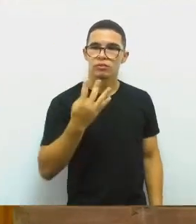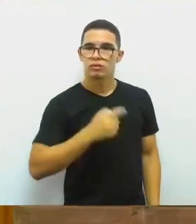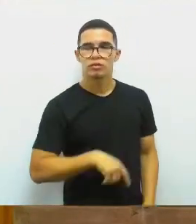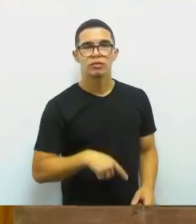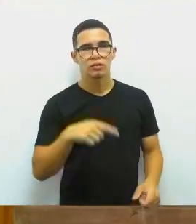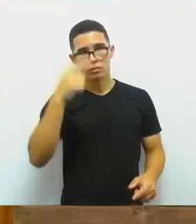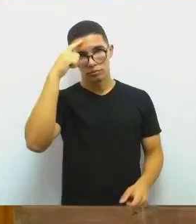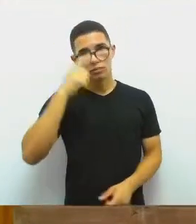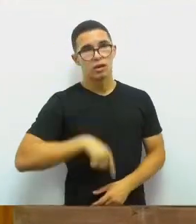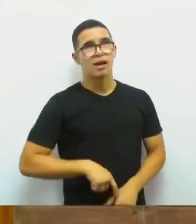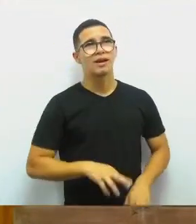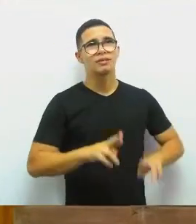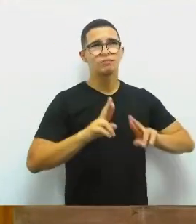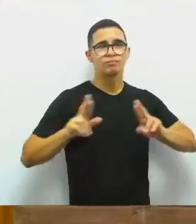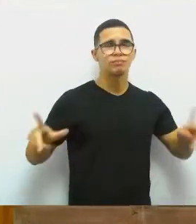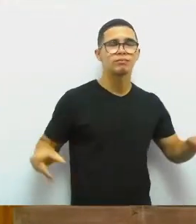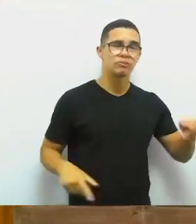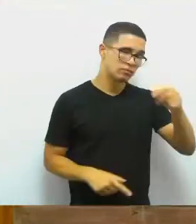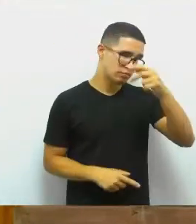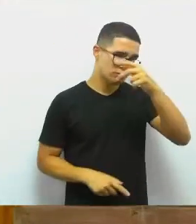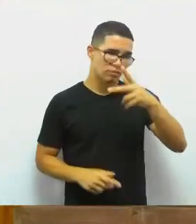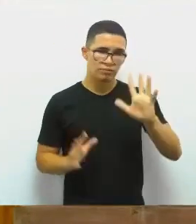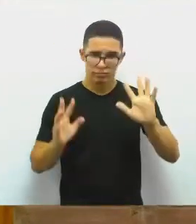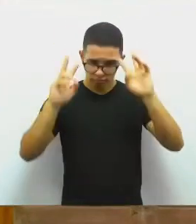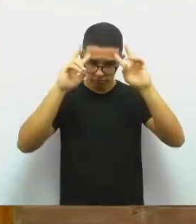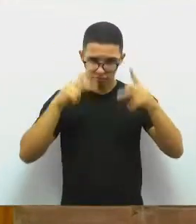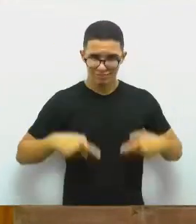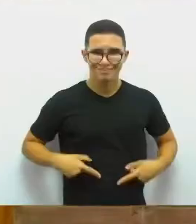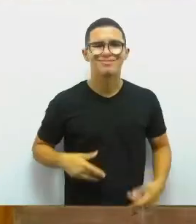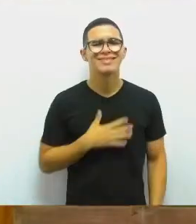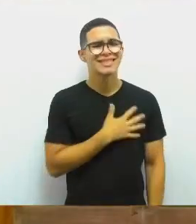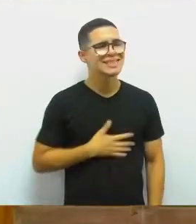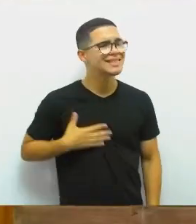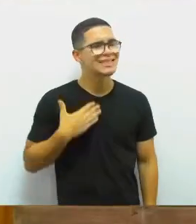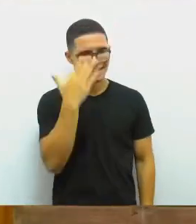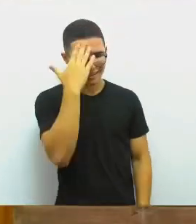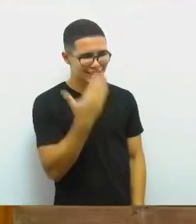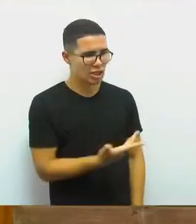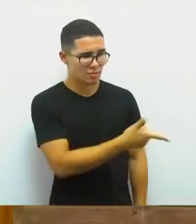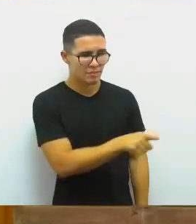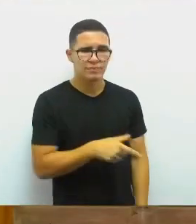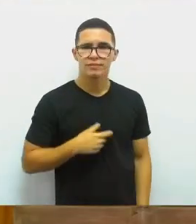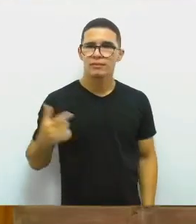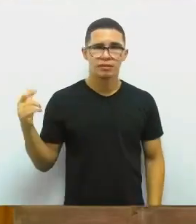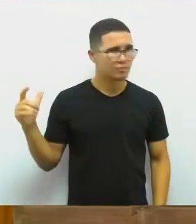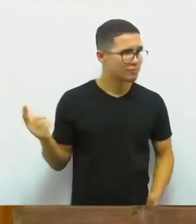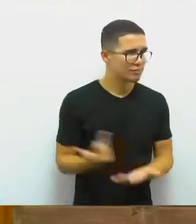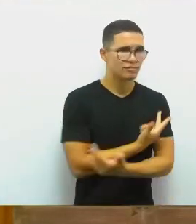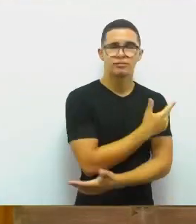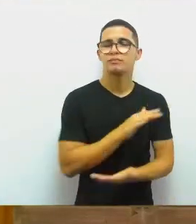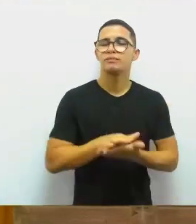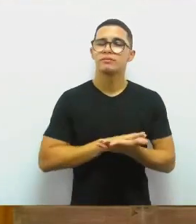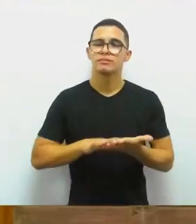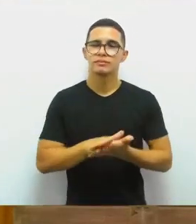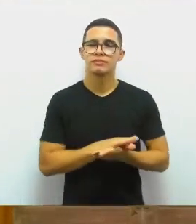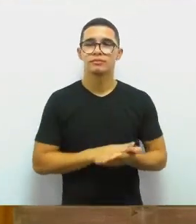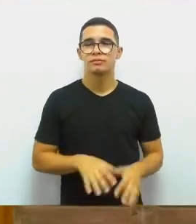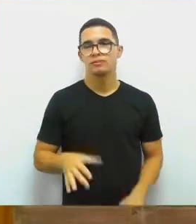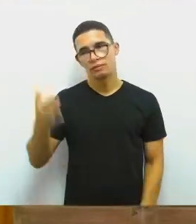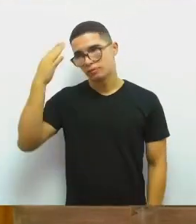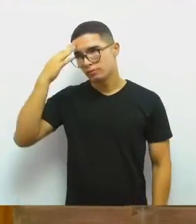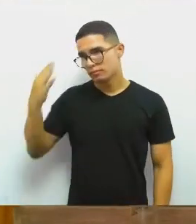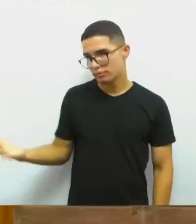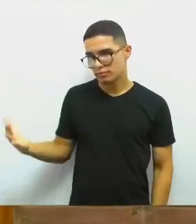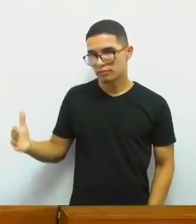diferença ainda são as pessoas. Tem que gostar de gente, senão não vai funcionar. Muito obrigado, parabéns, Edinho, parabéns, Rose.